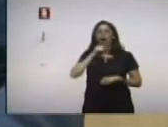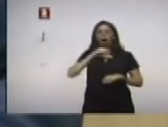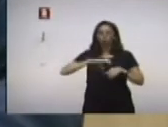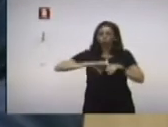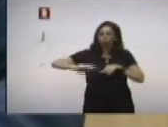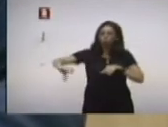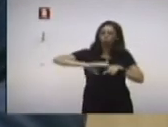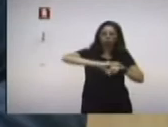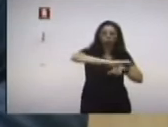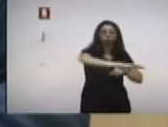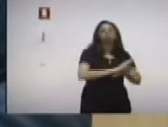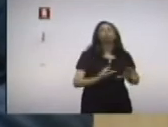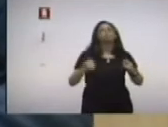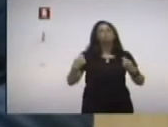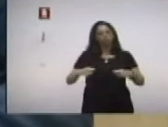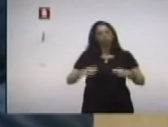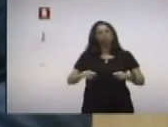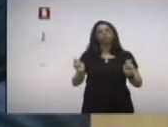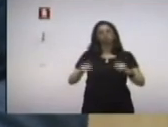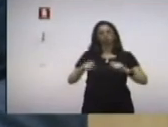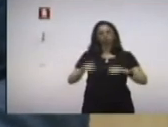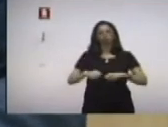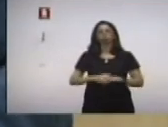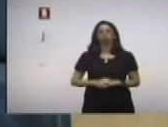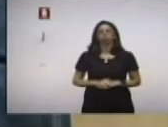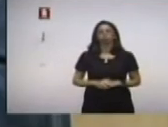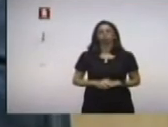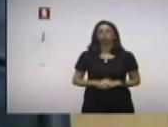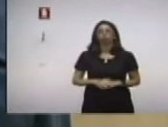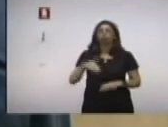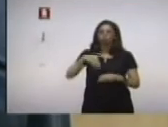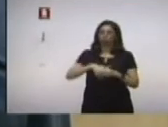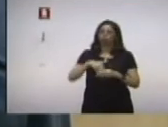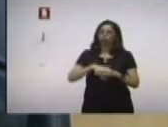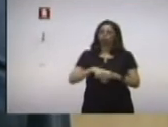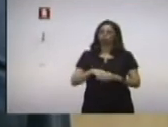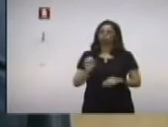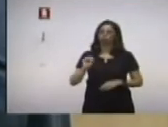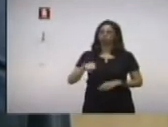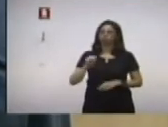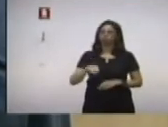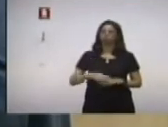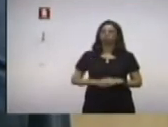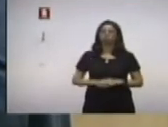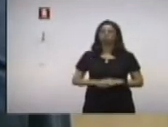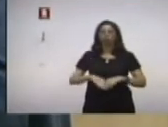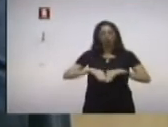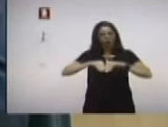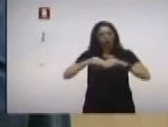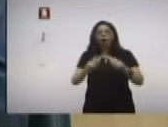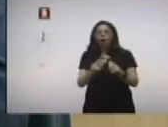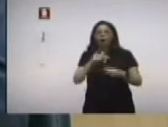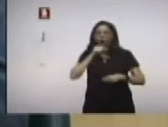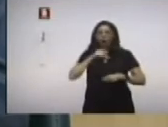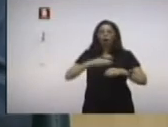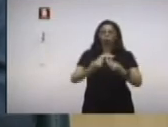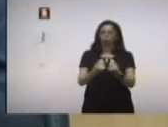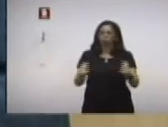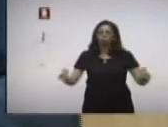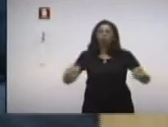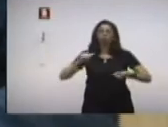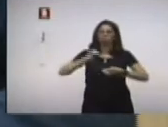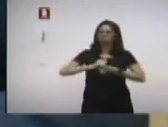água aí nós somos nós temos que votar favorável ao projeto pensando a qualidade da água na qualidade e submissão da água para nossa população